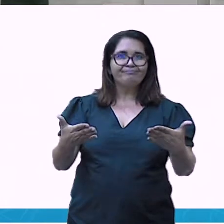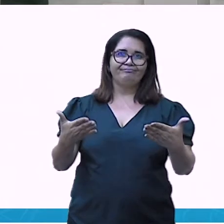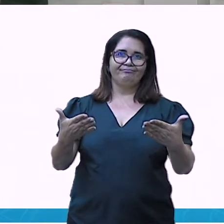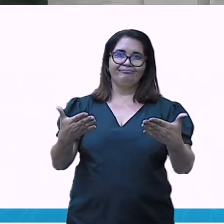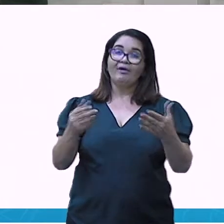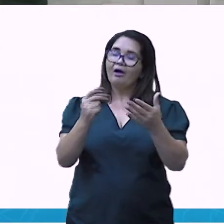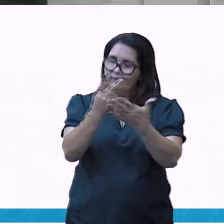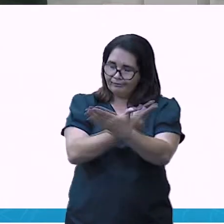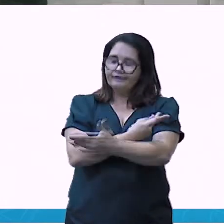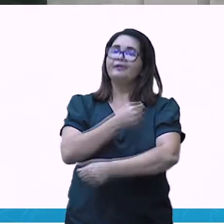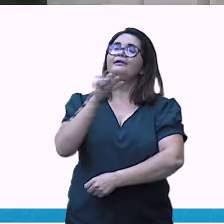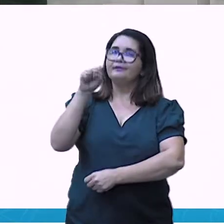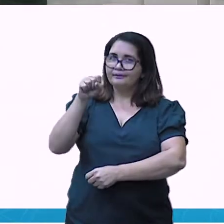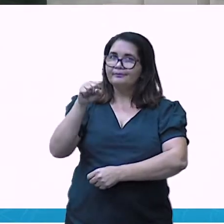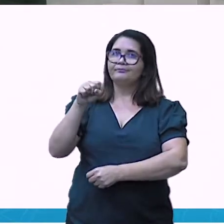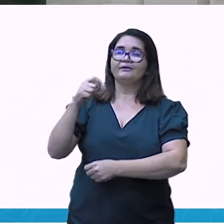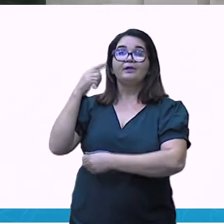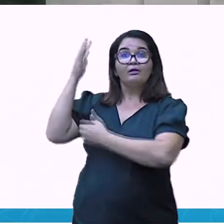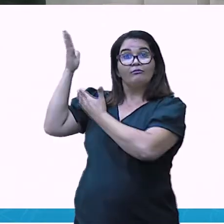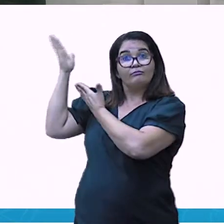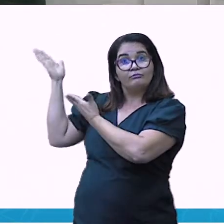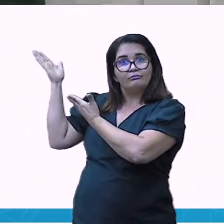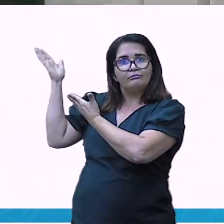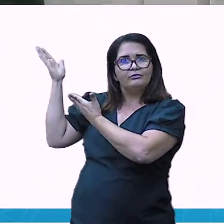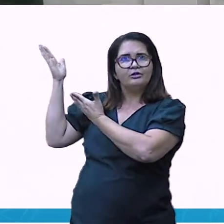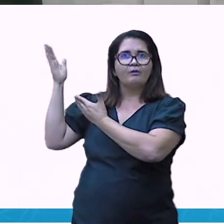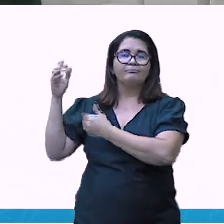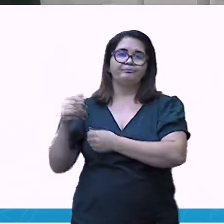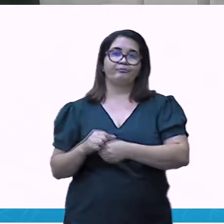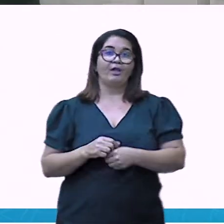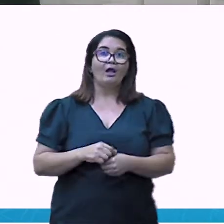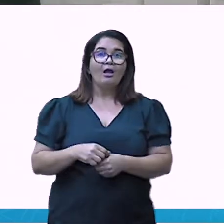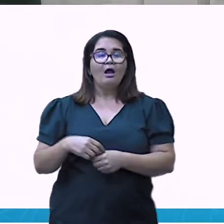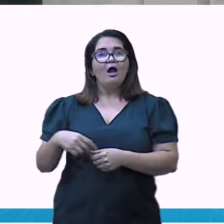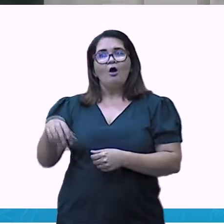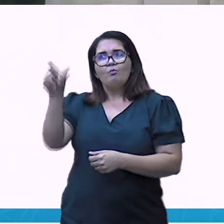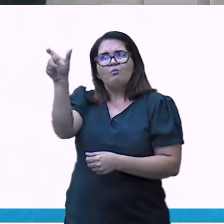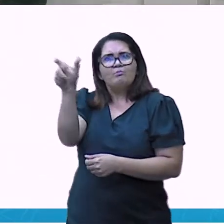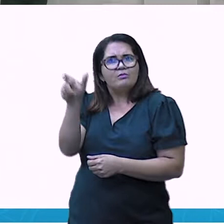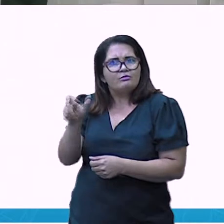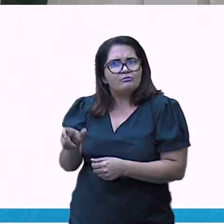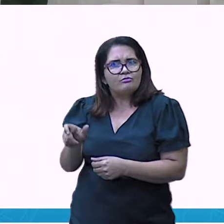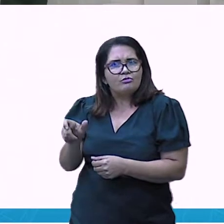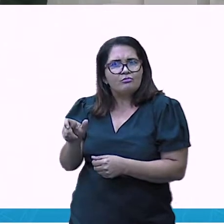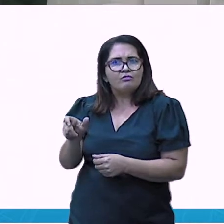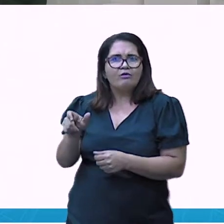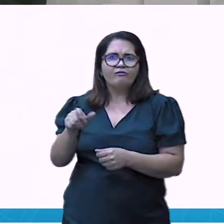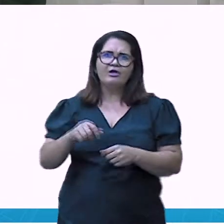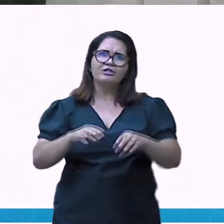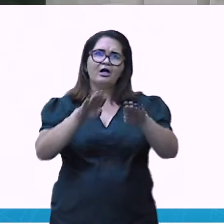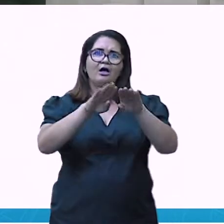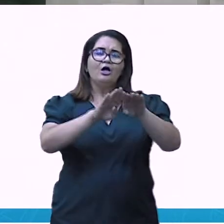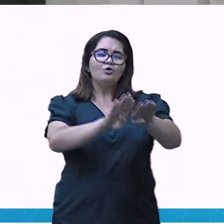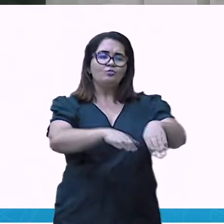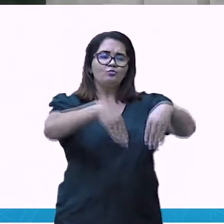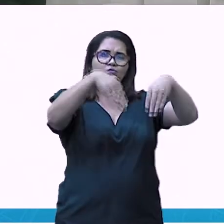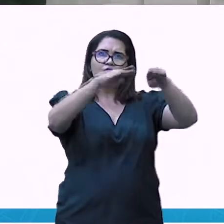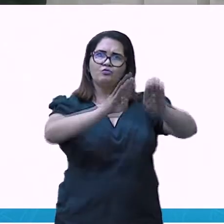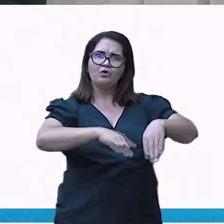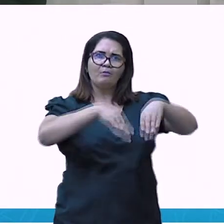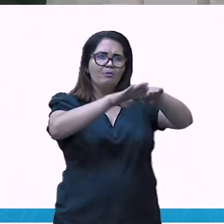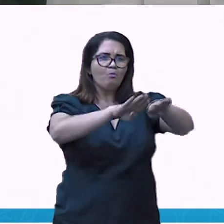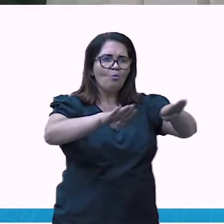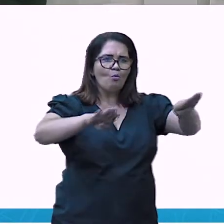tapete. Então, por mais que conheçamos a nossa casa e que nós possamos andar por